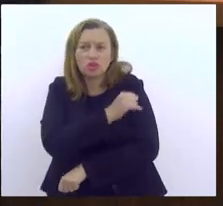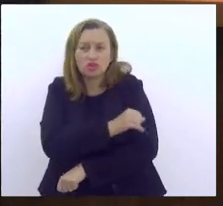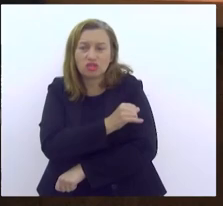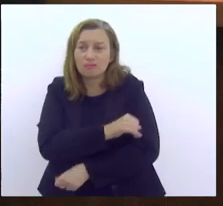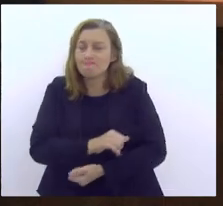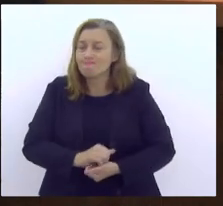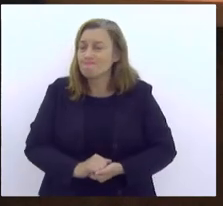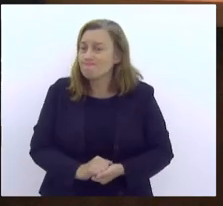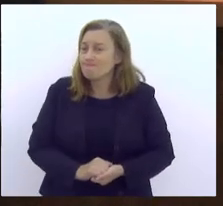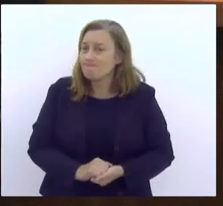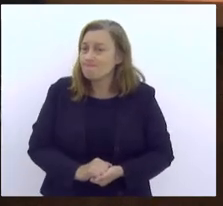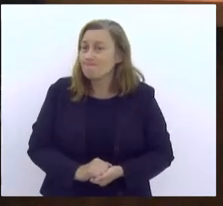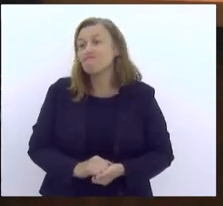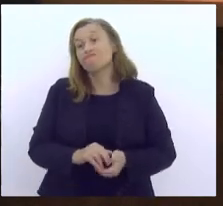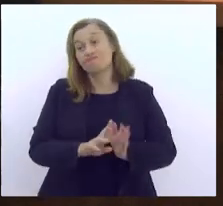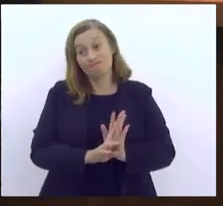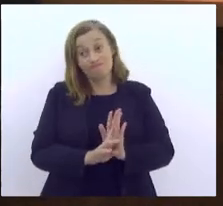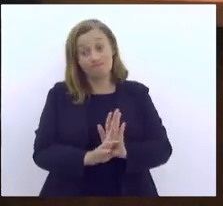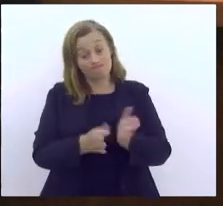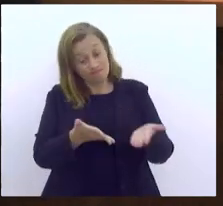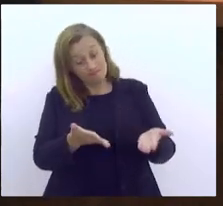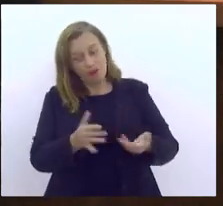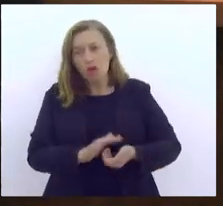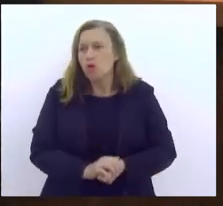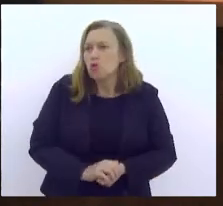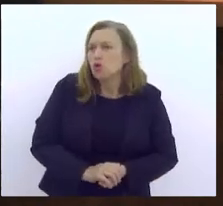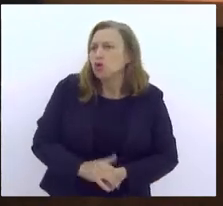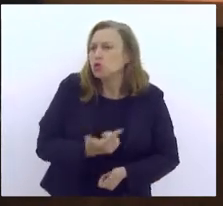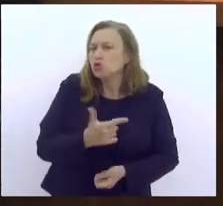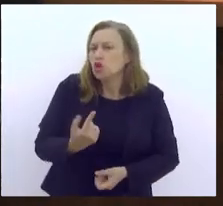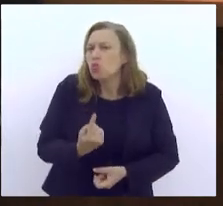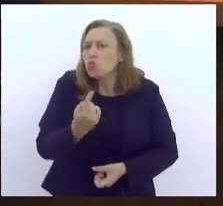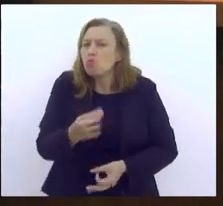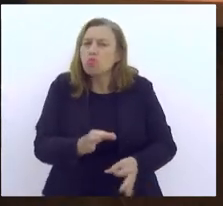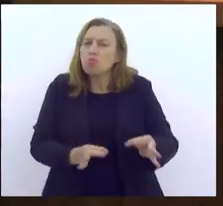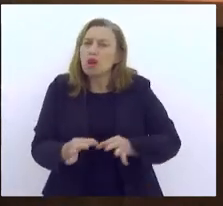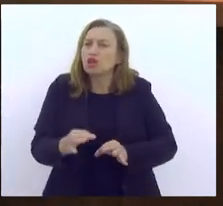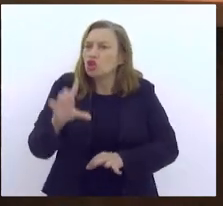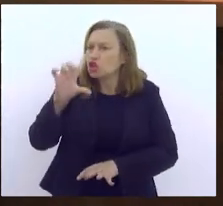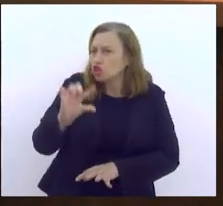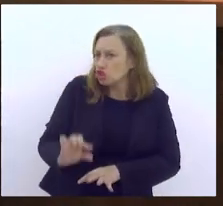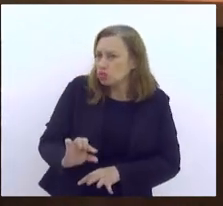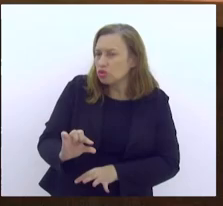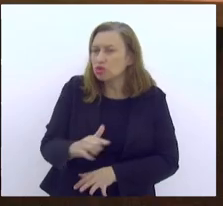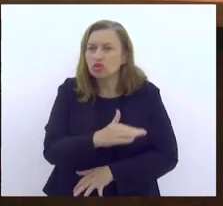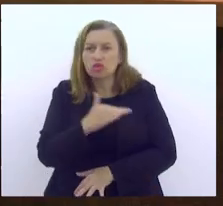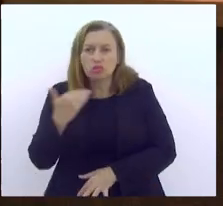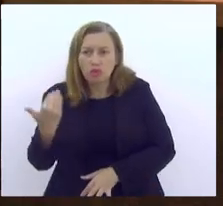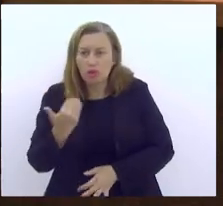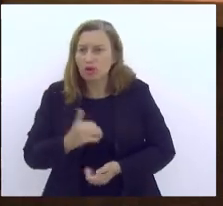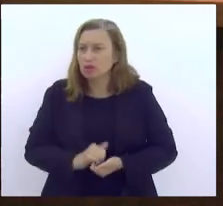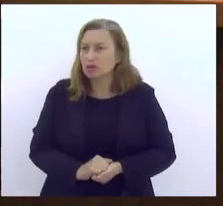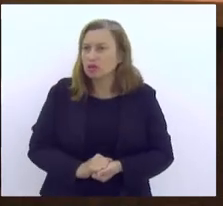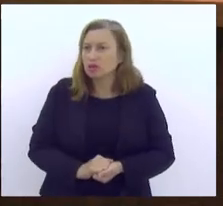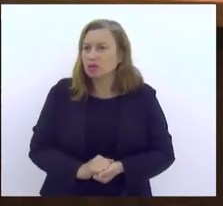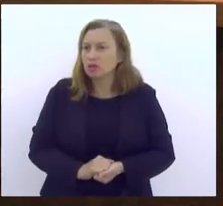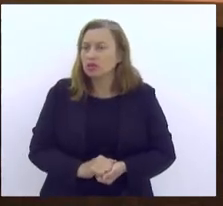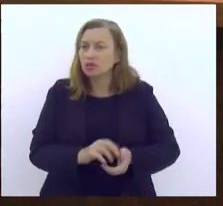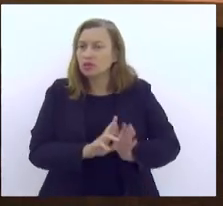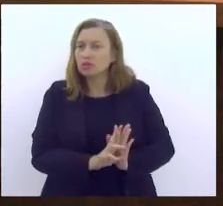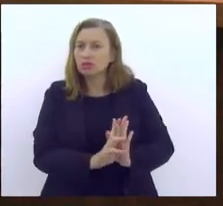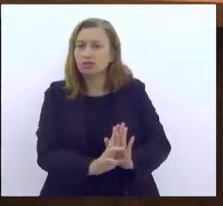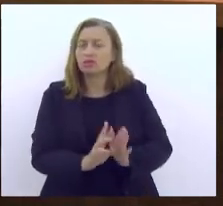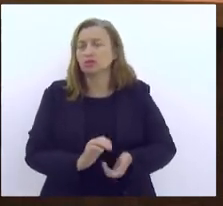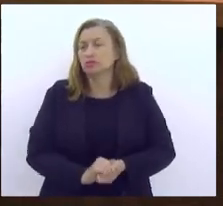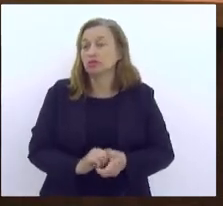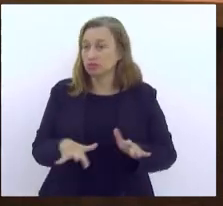Janeiro. É isso que representa. Quando não há um plano de redução da letalidade, é que isso representa.